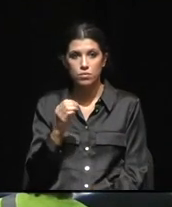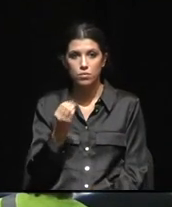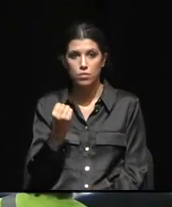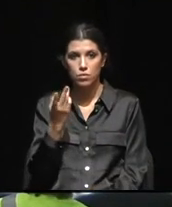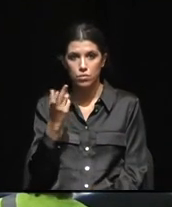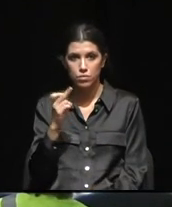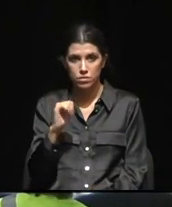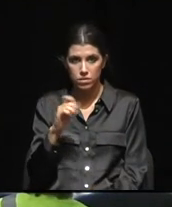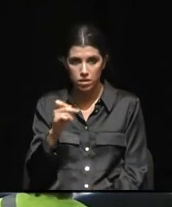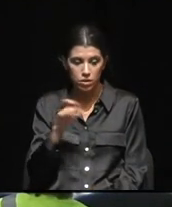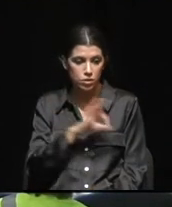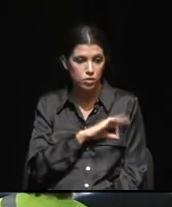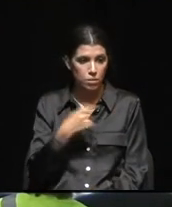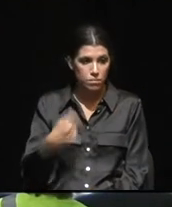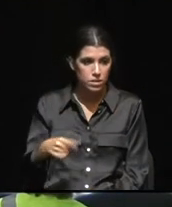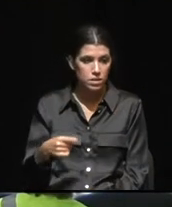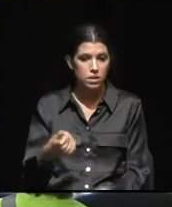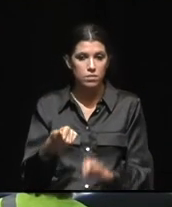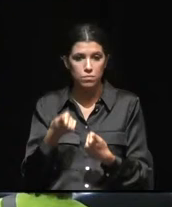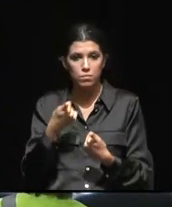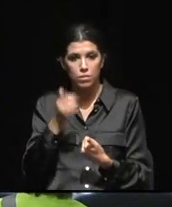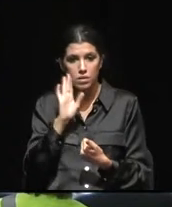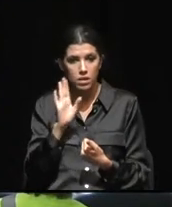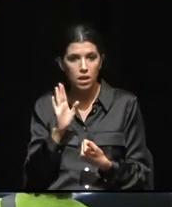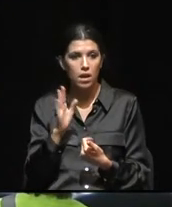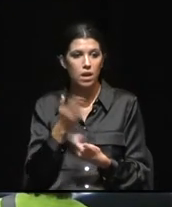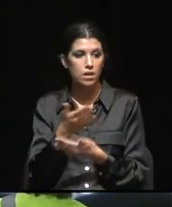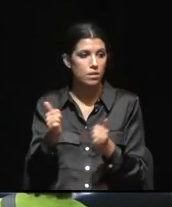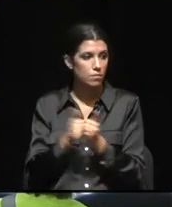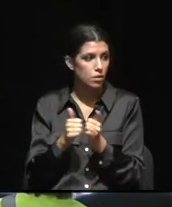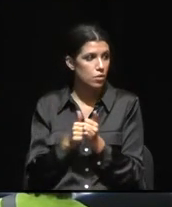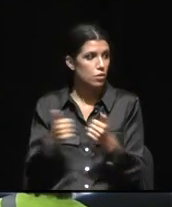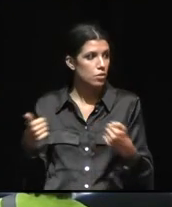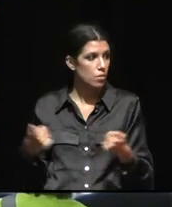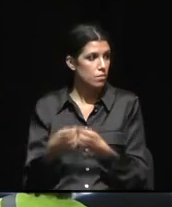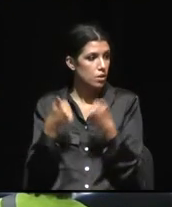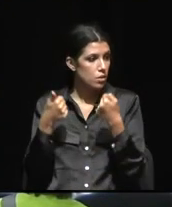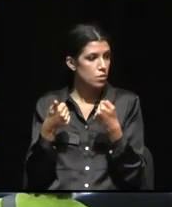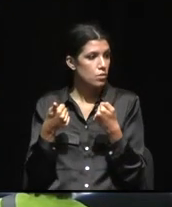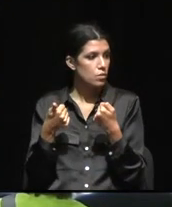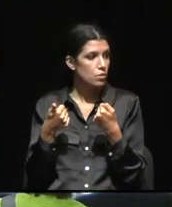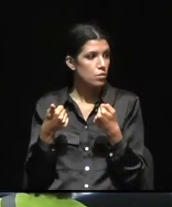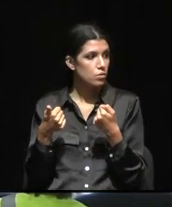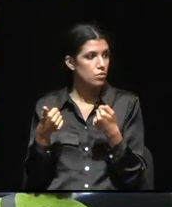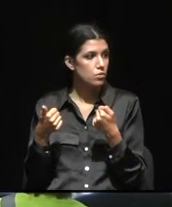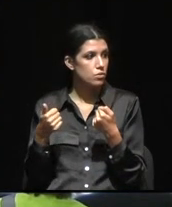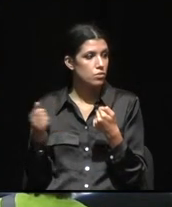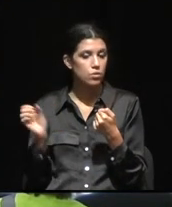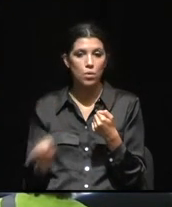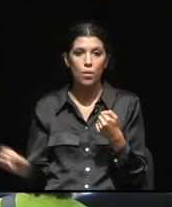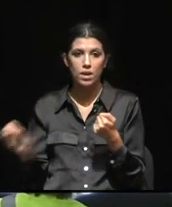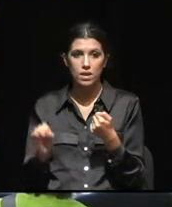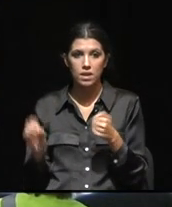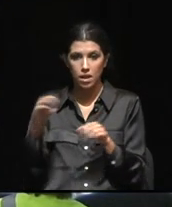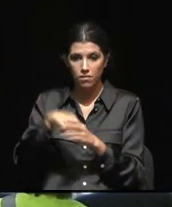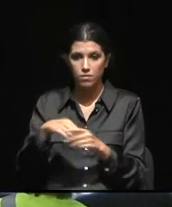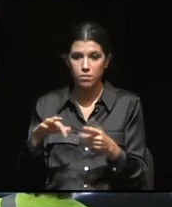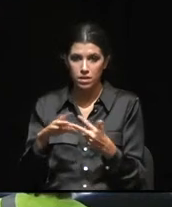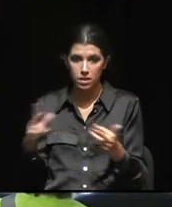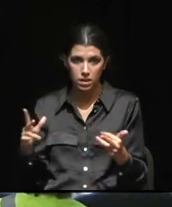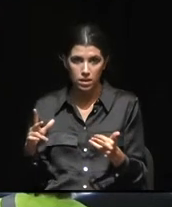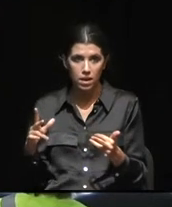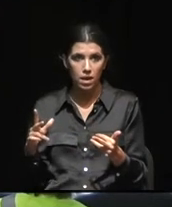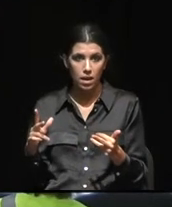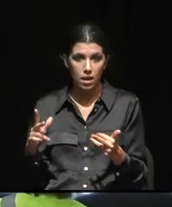Presidente muito boa tarde executivo camarário aliás vereadores da oposição porque não está ninguém da da Câmara Municipal pelo